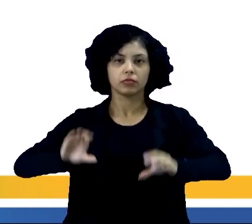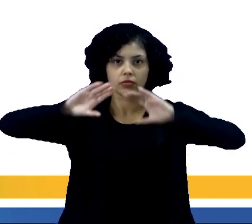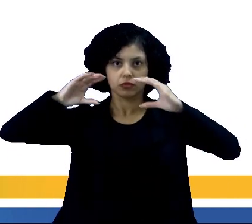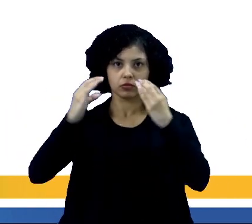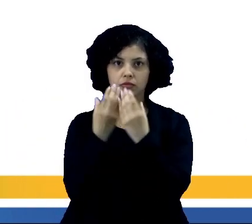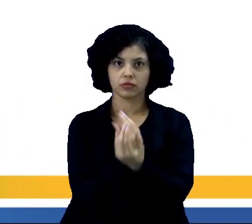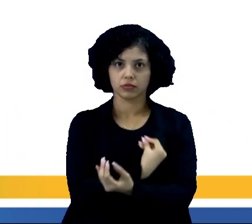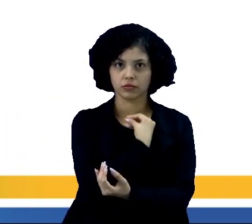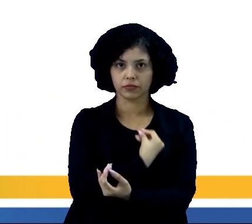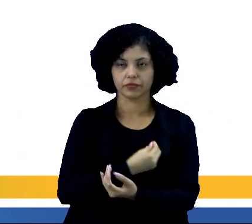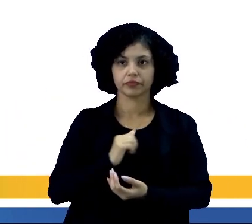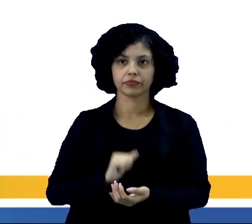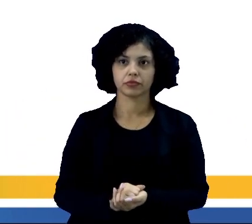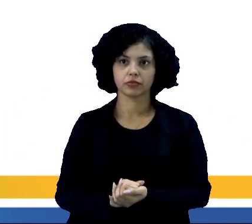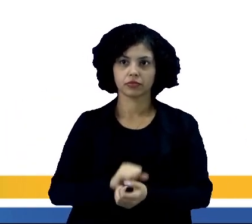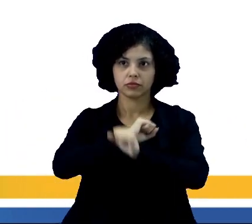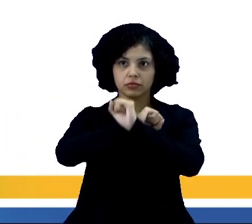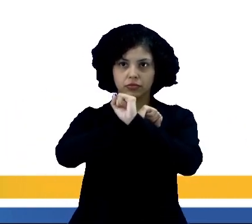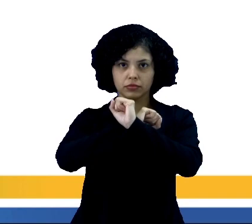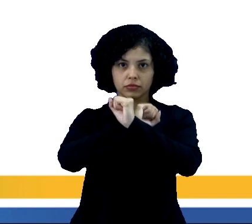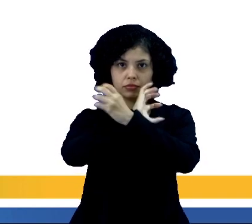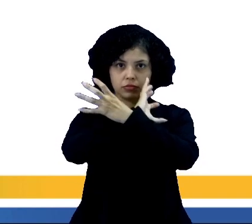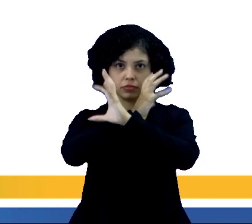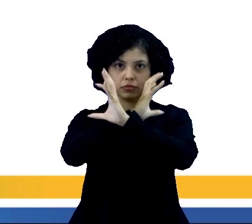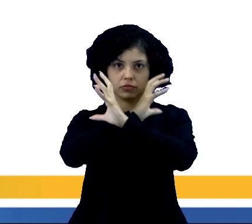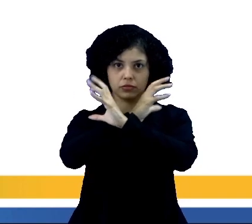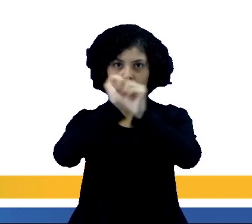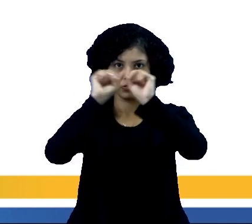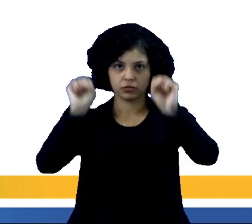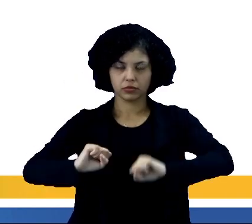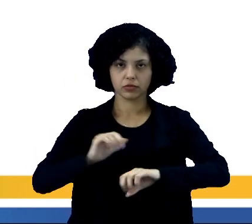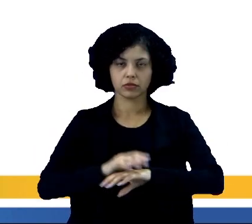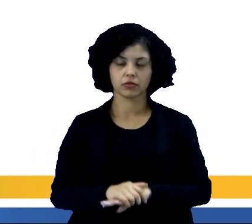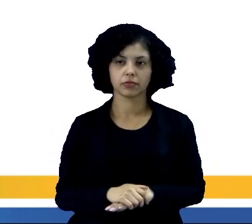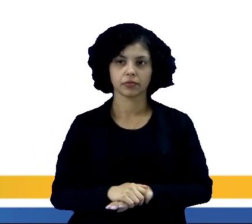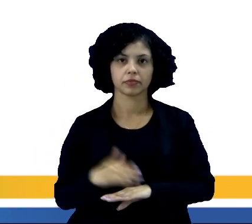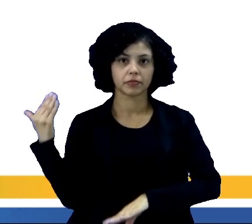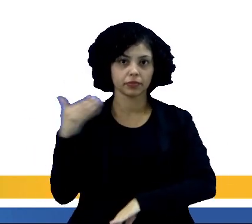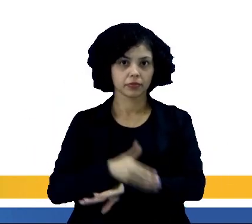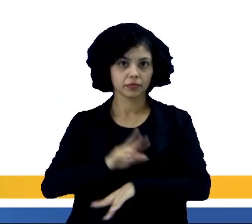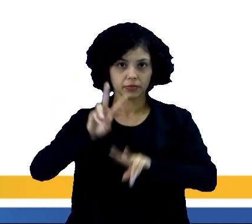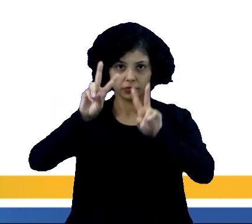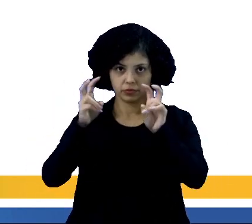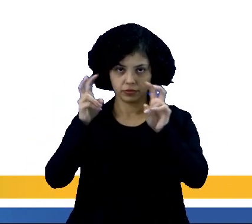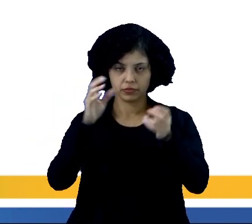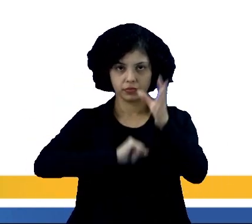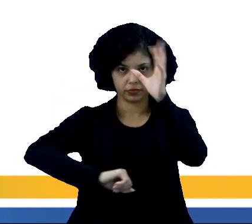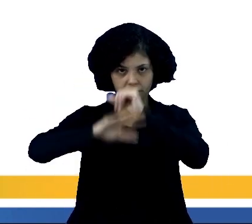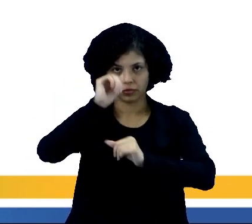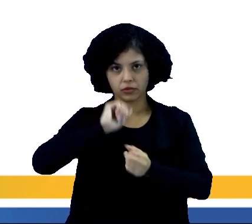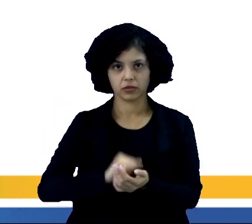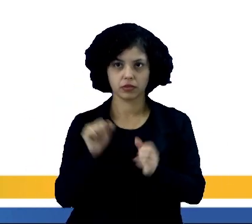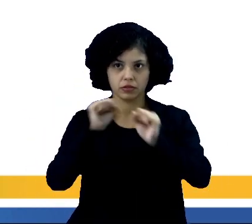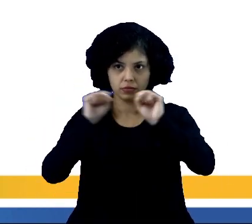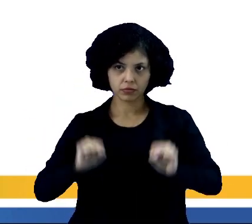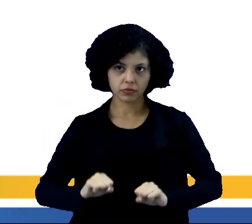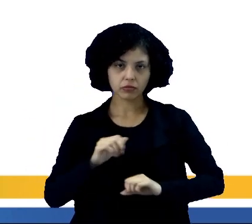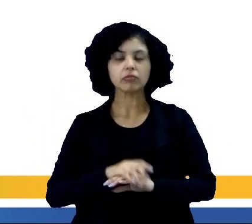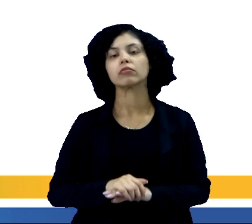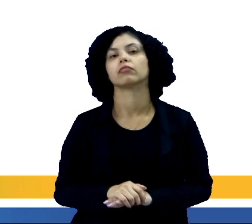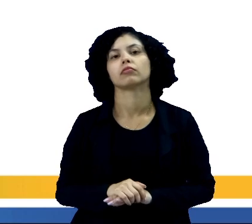deslocamento dos seres vivos, que é o sistema esquelético. Então, a gente já vai adentrar nesse conhecimento aqui do